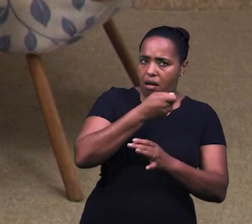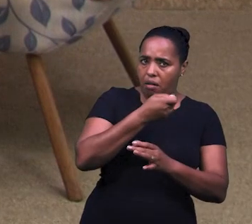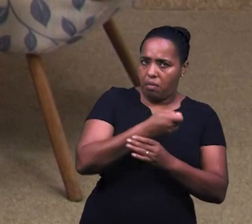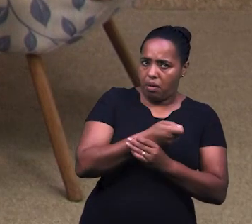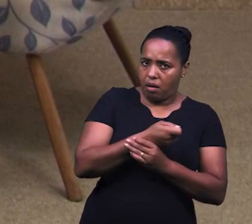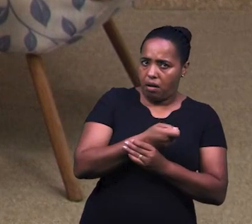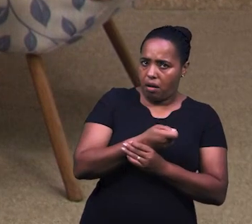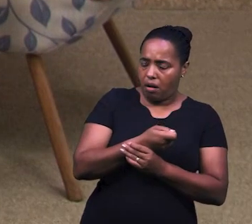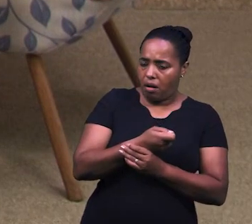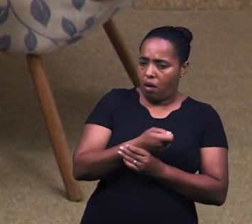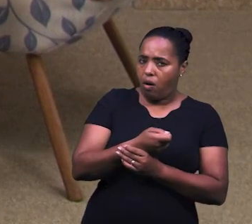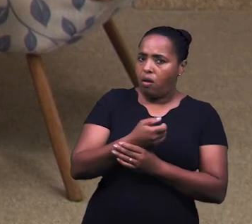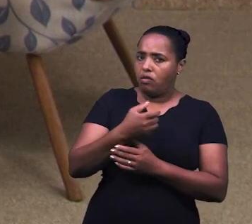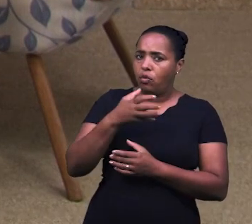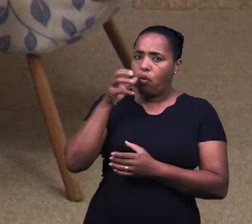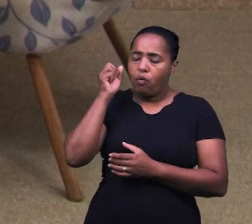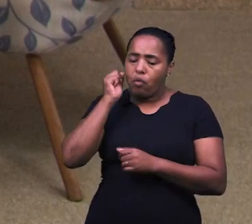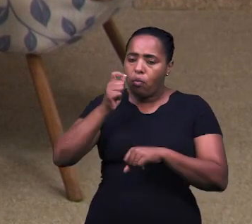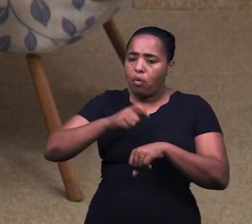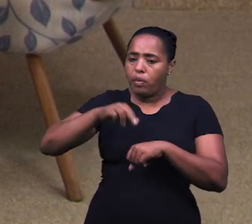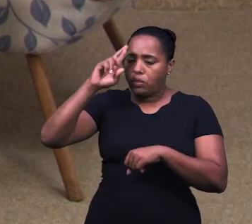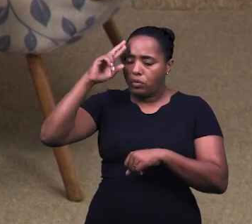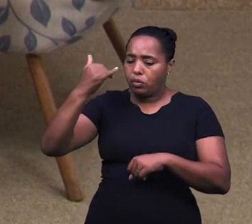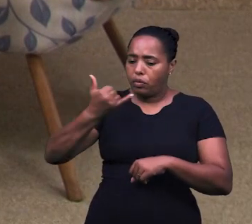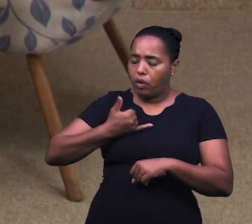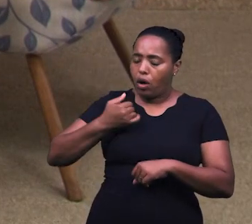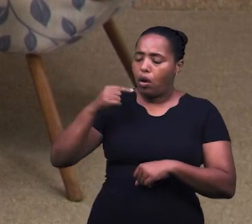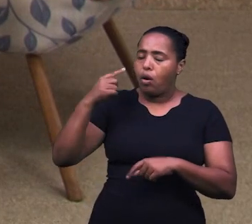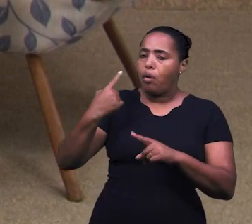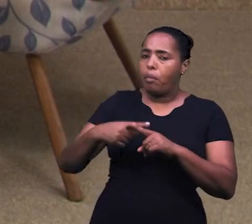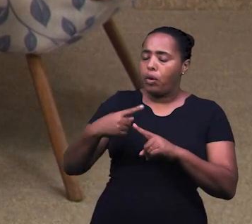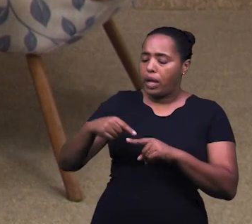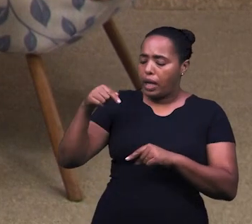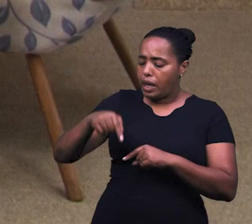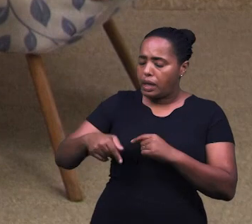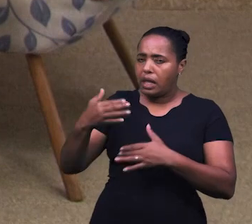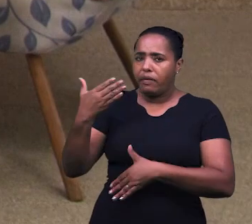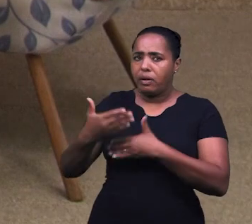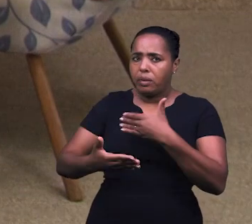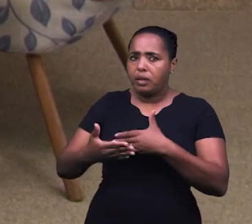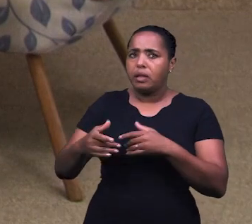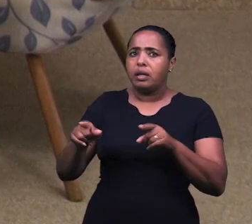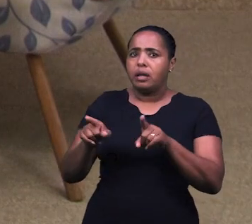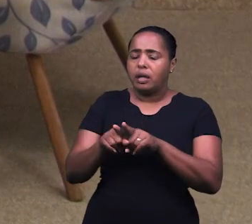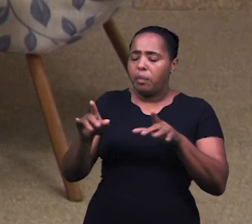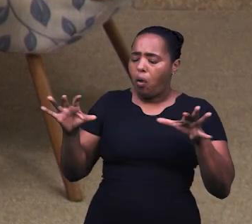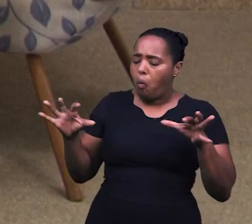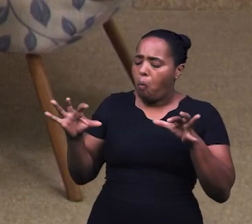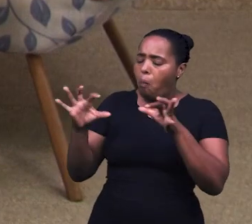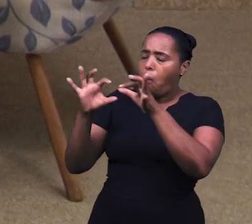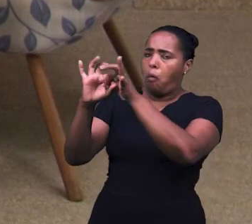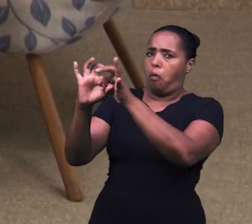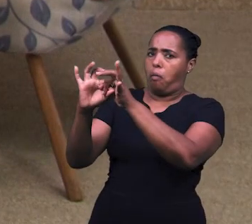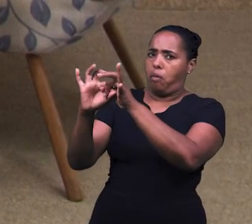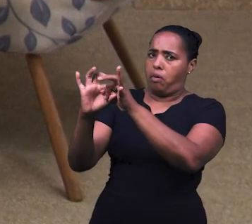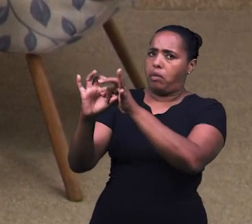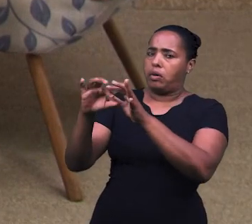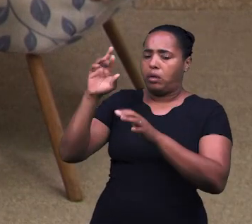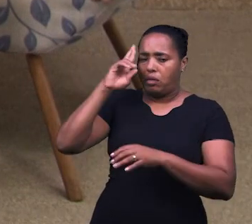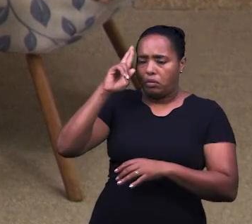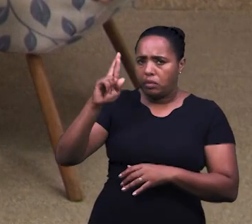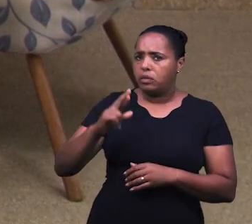Abraão, ele ouviu a voz do Senhor porque ele estava presente e ali em comunhão com o Senhor.